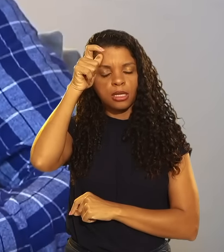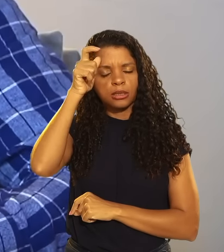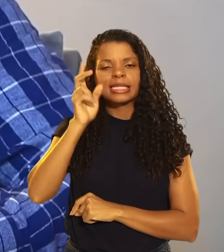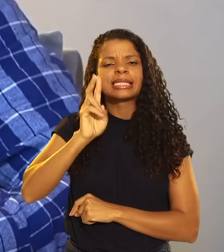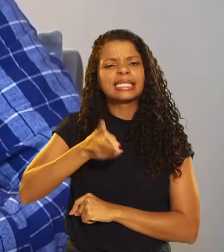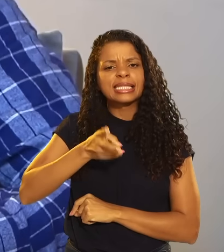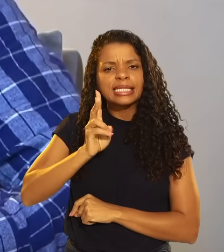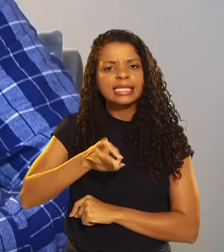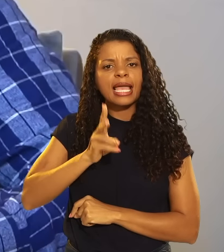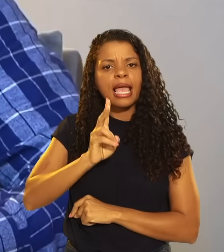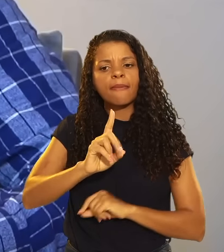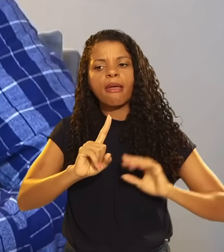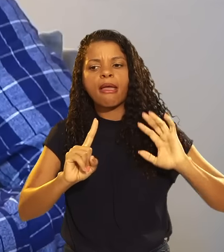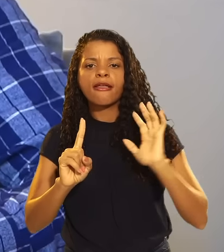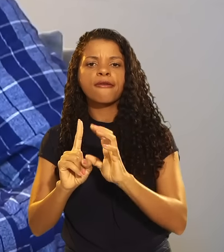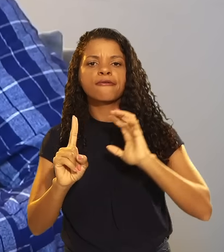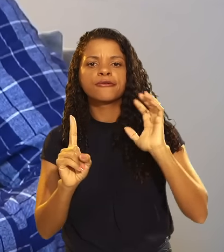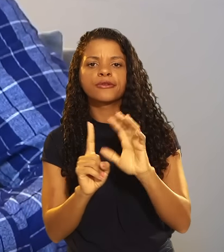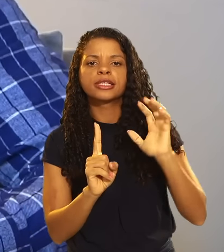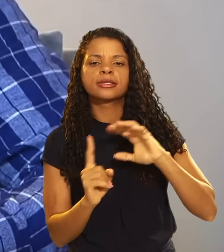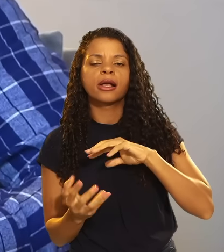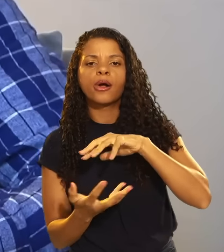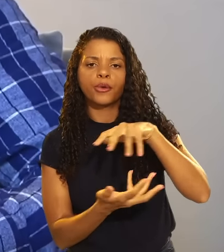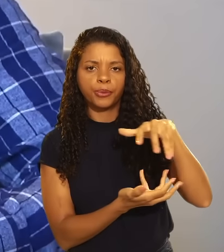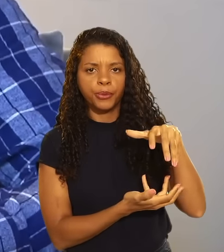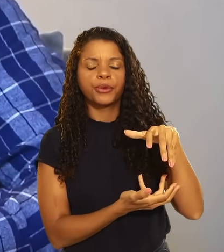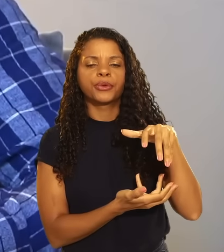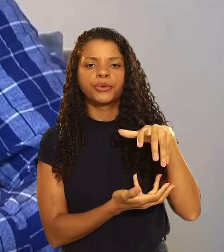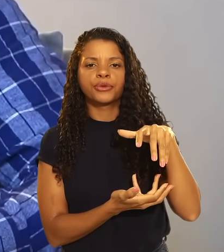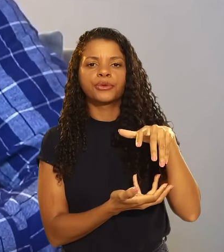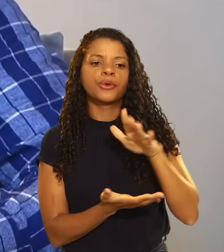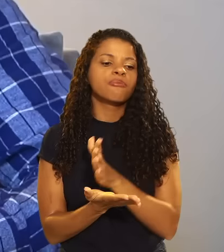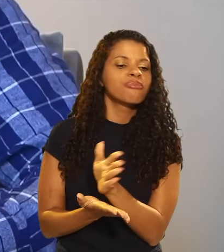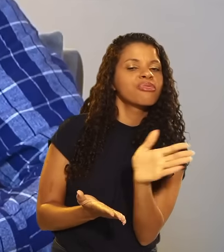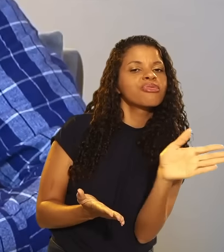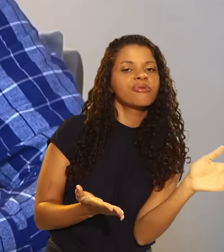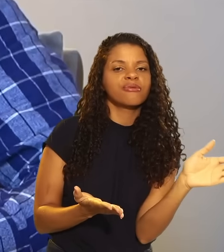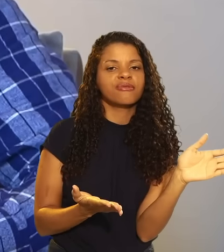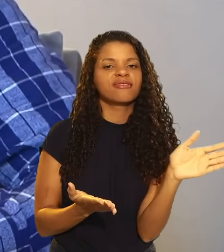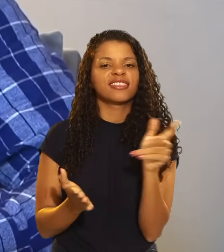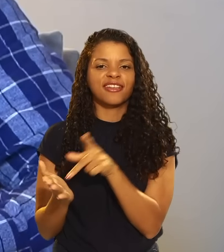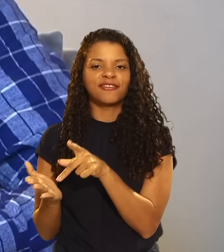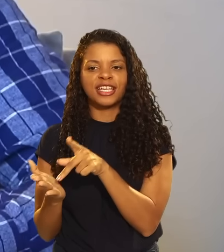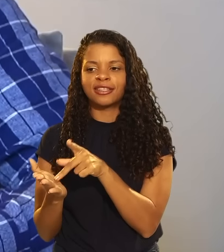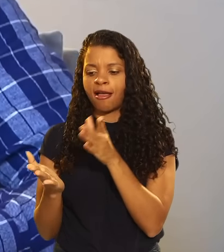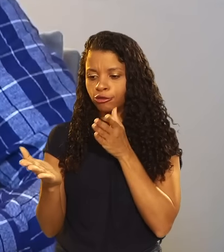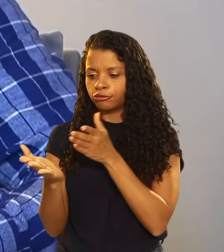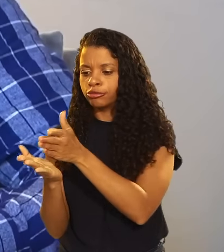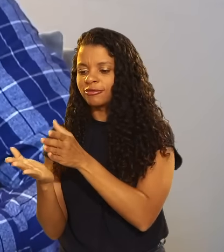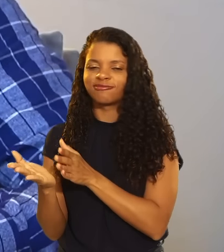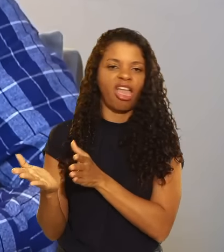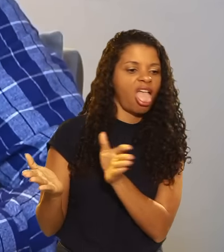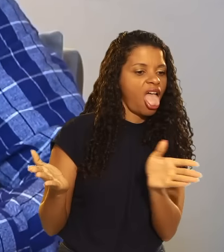coisas na cabeça do ser humano que desvia ele do caminho de Deus, da verdadeira compreensão da palavra do Senhor,